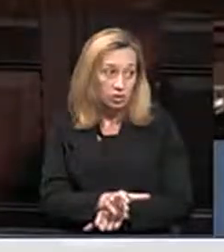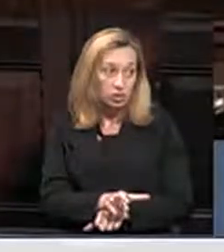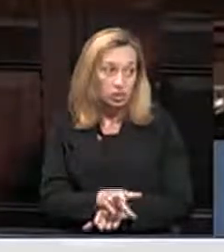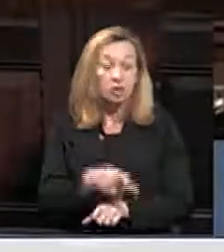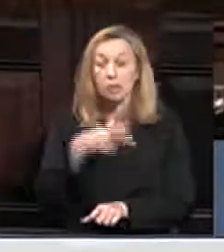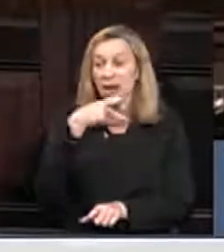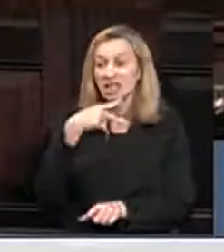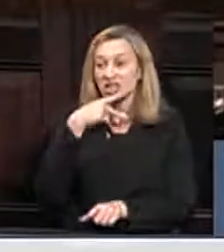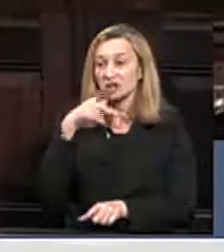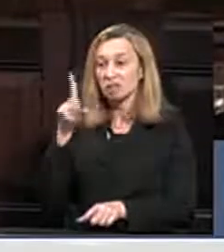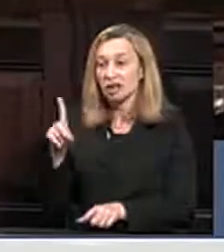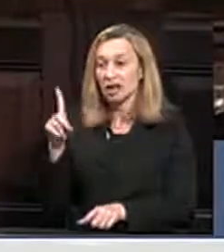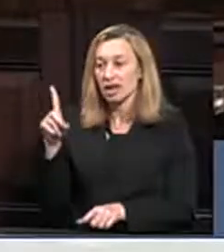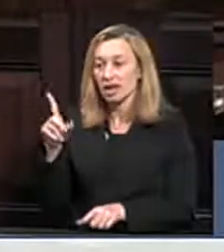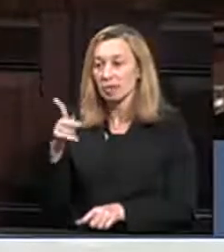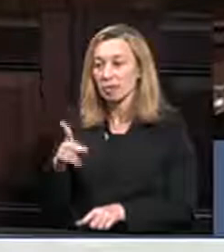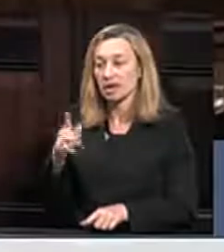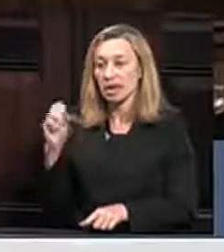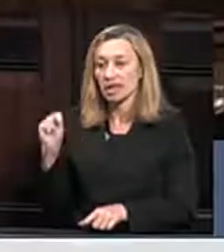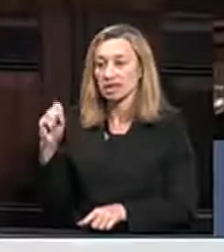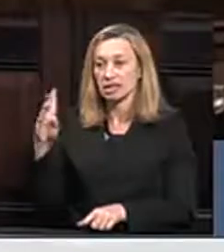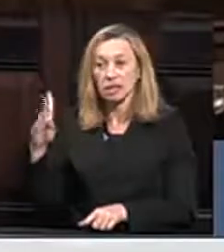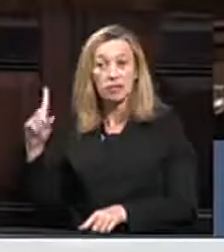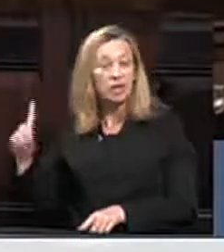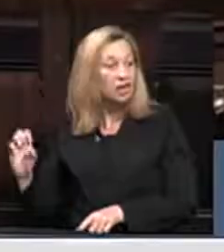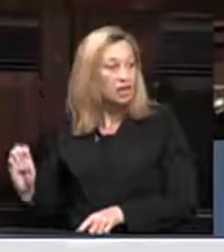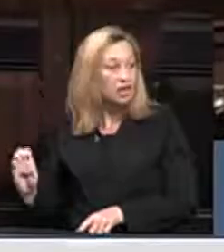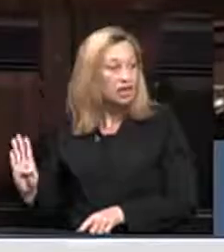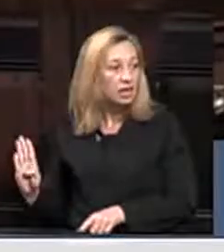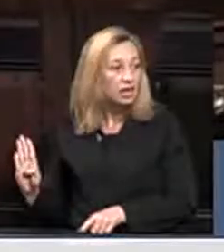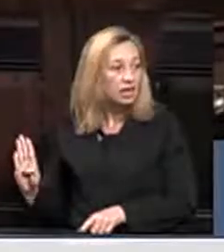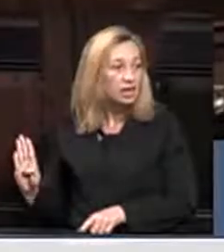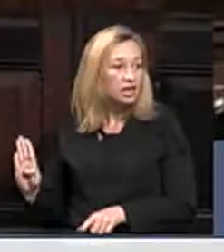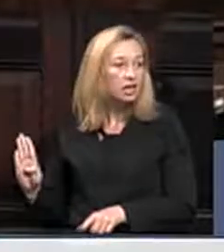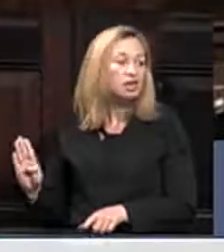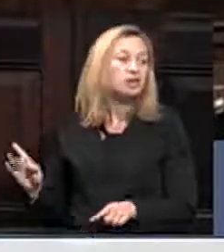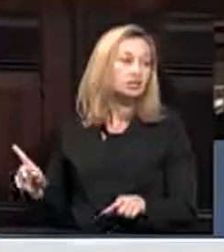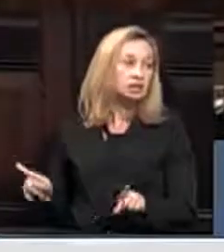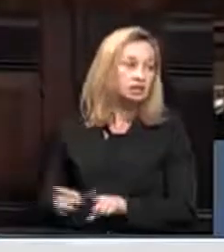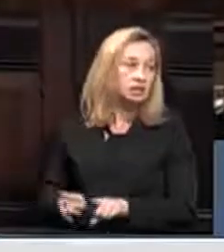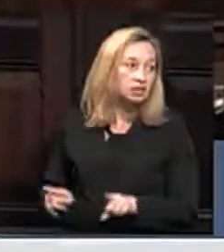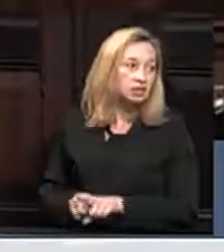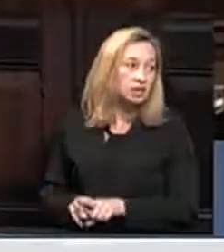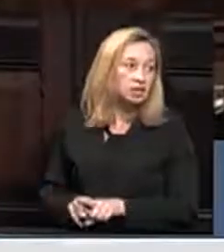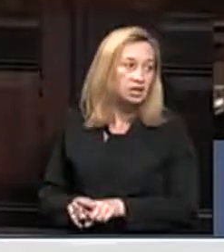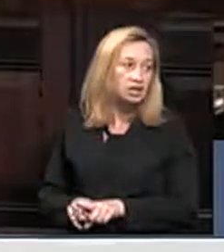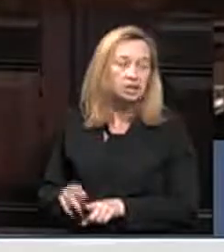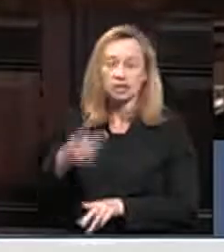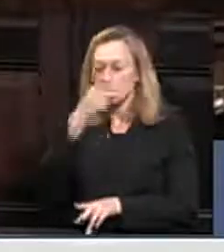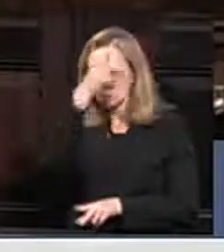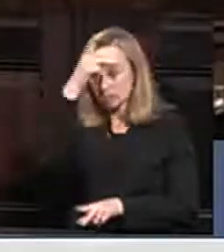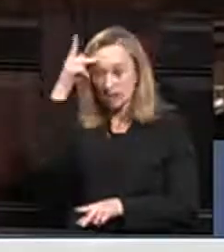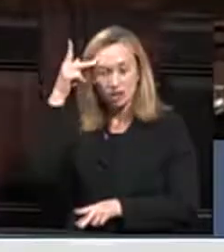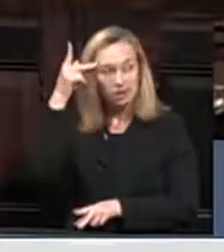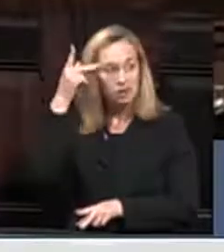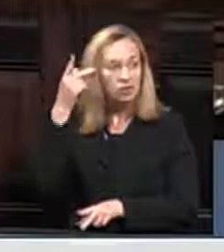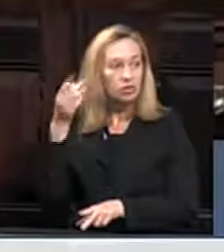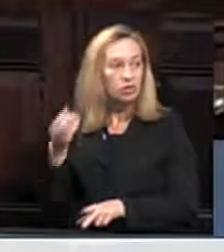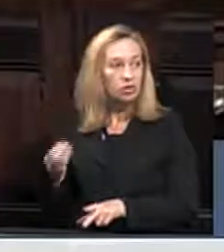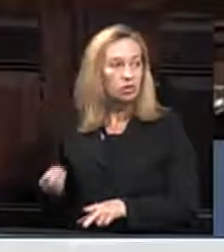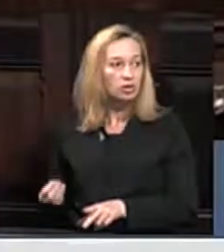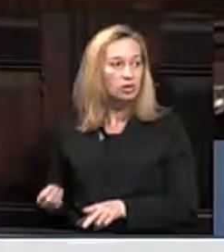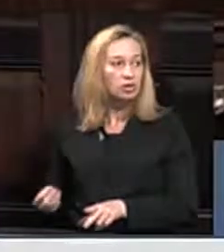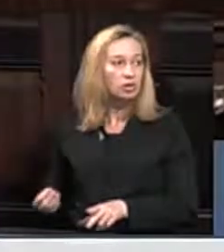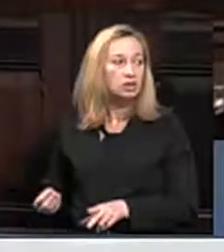bancada do PSDB na Assembleia, e muito menos das pessoas físicas